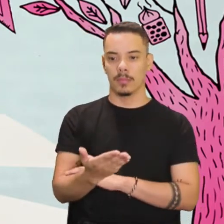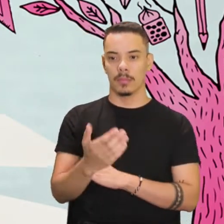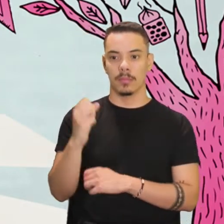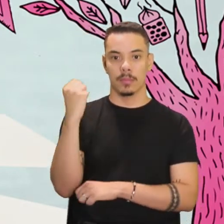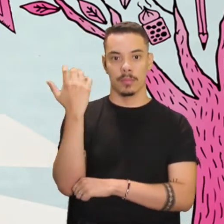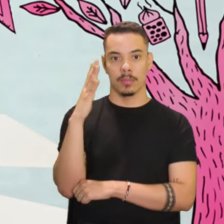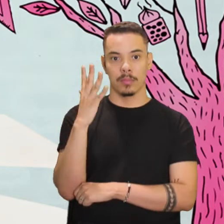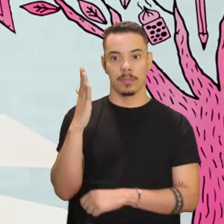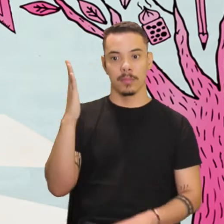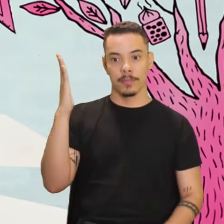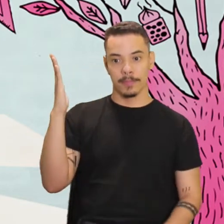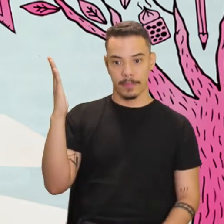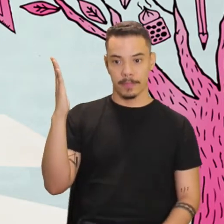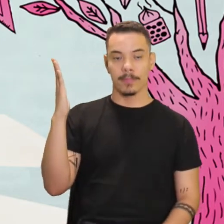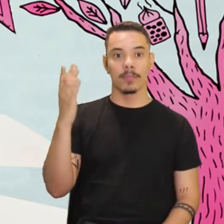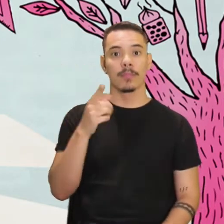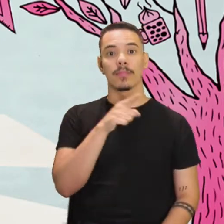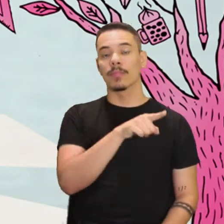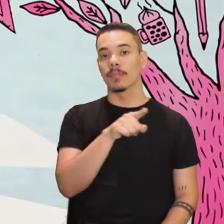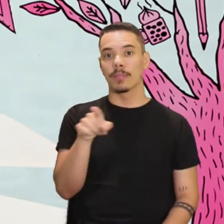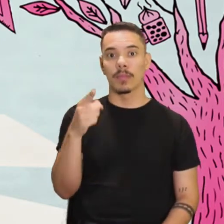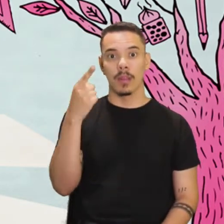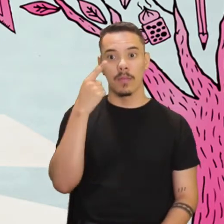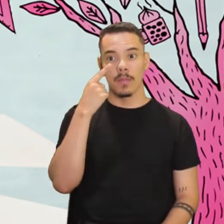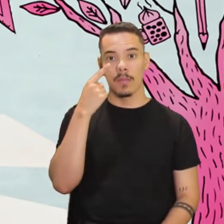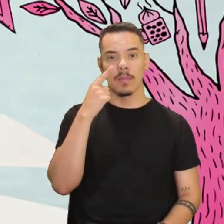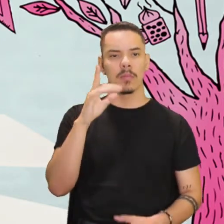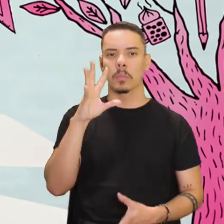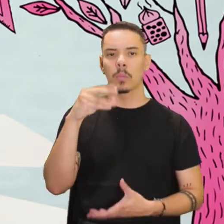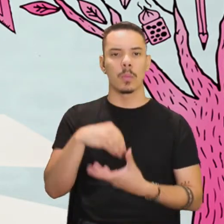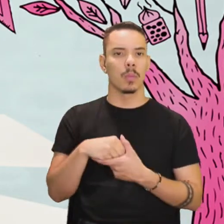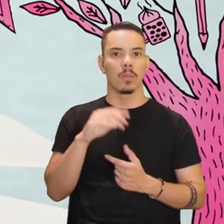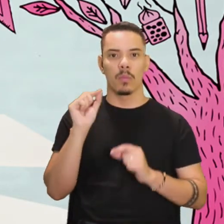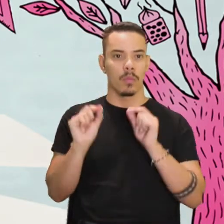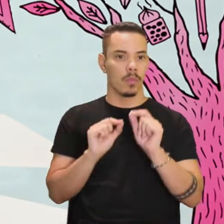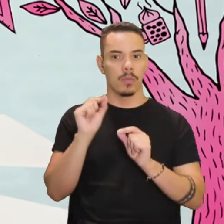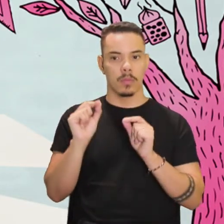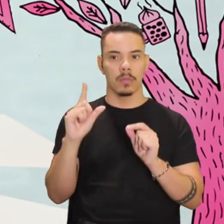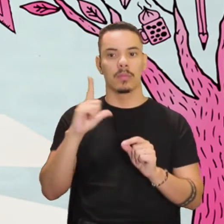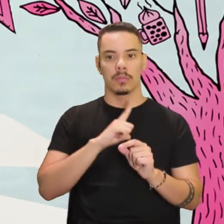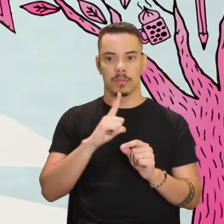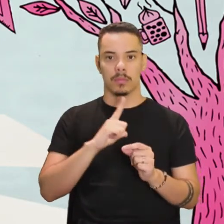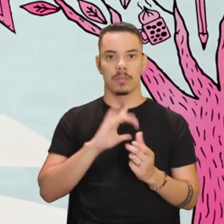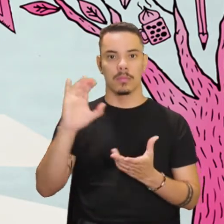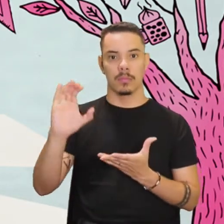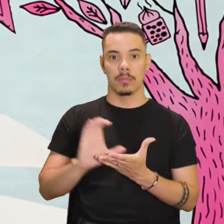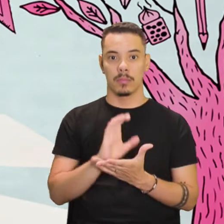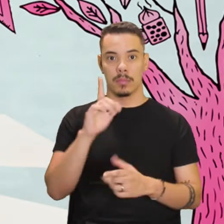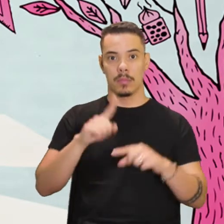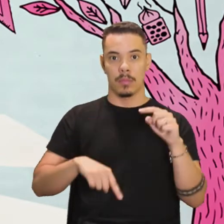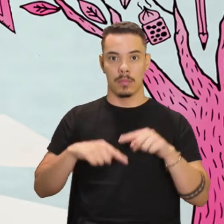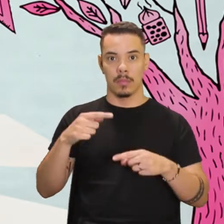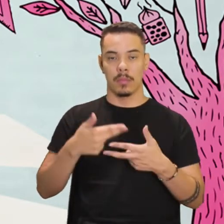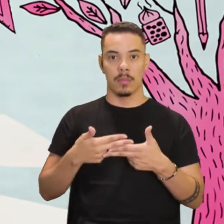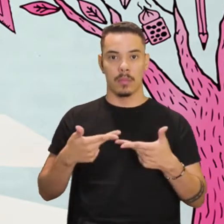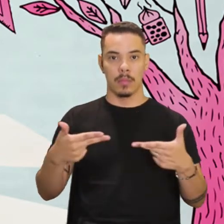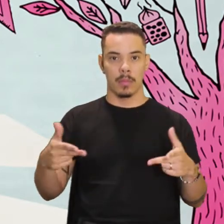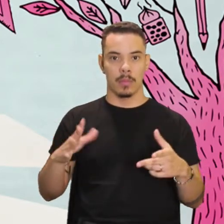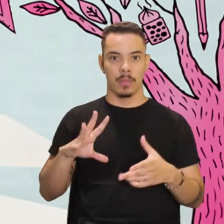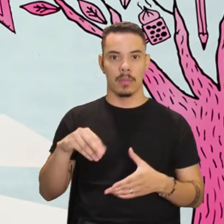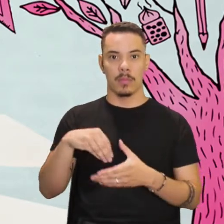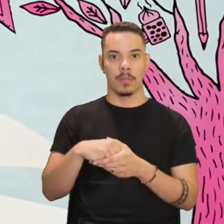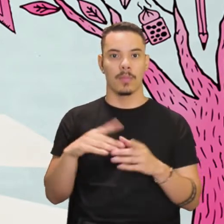árvore aí você vê nessa árvore que nós temos nós temos recursos né nosso materiais